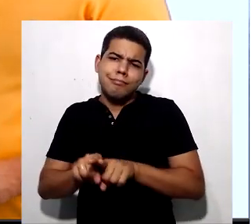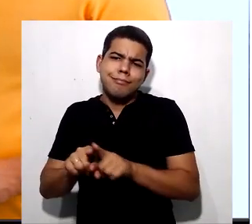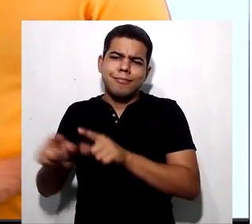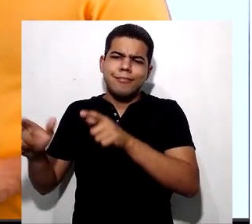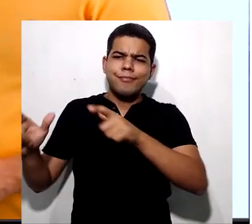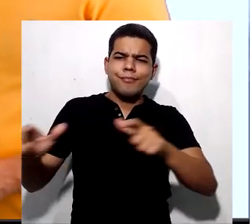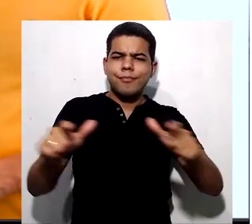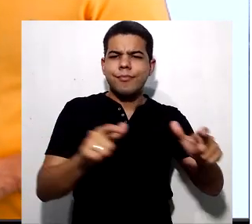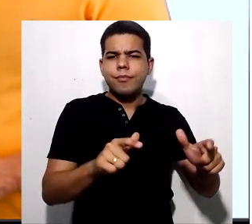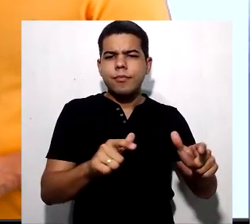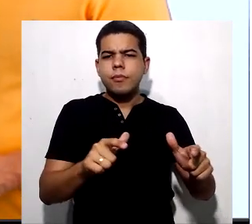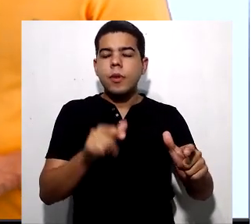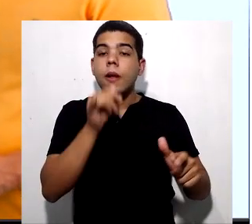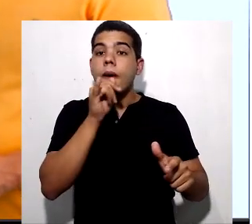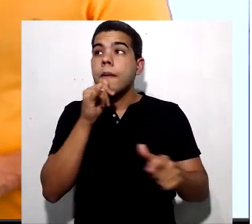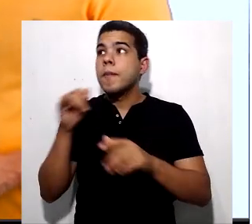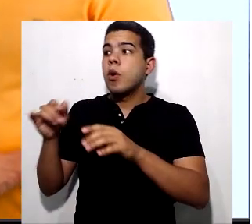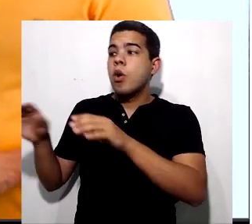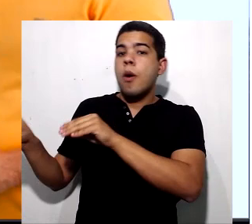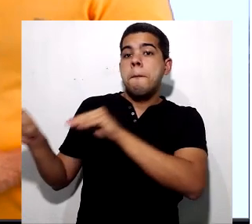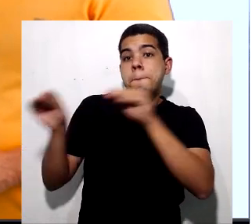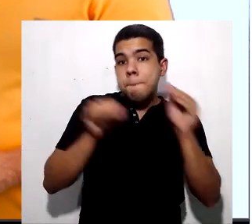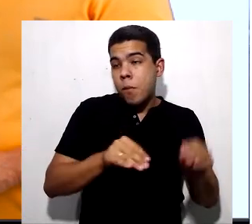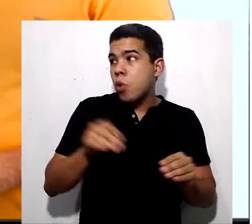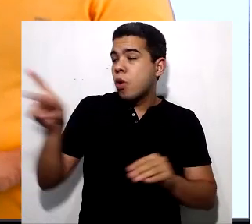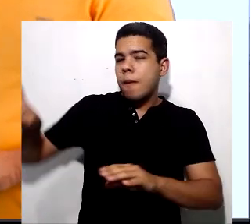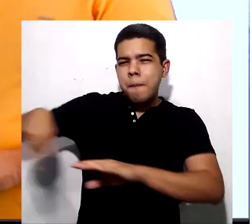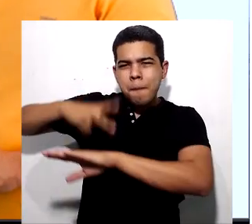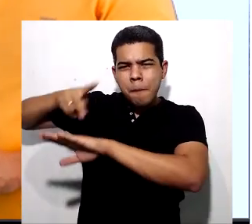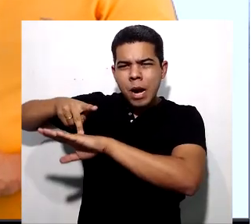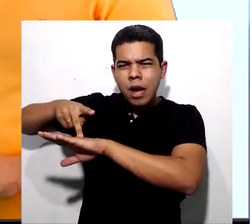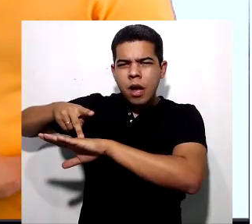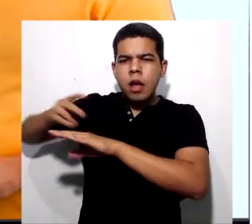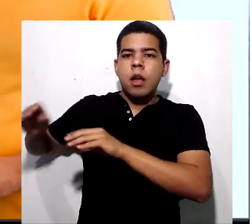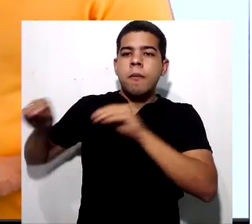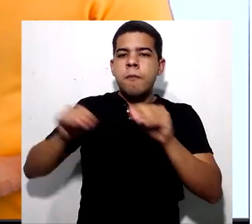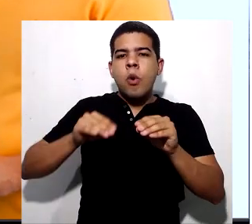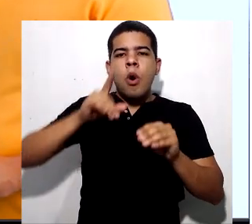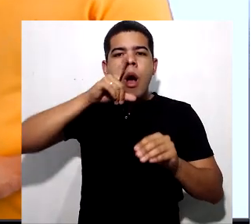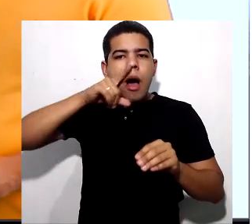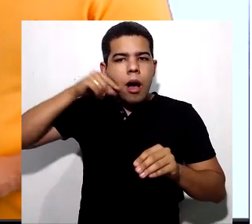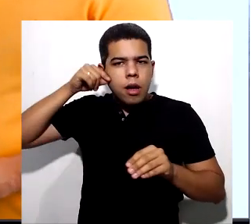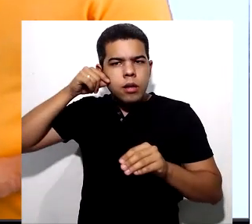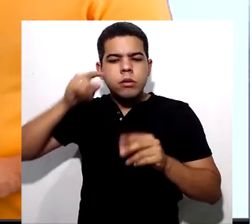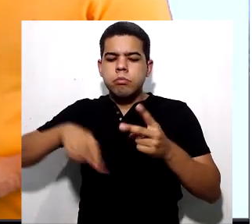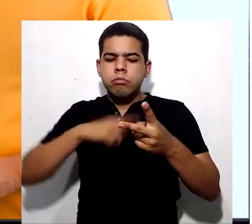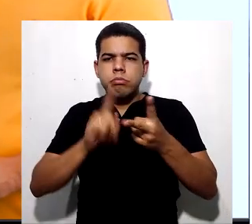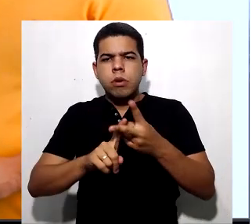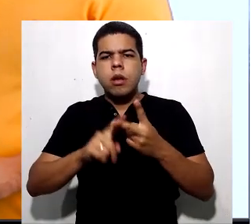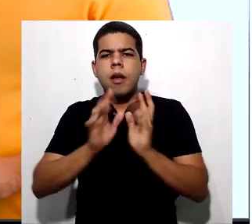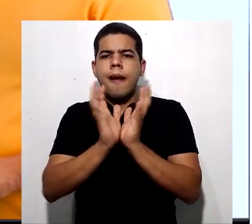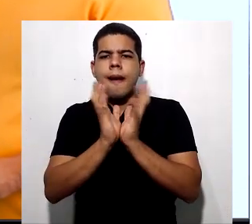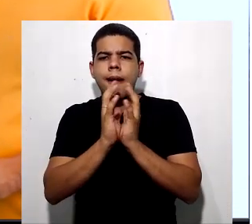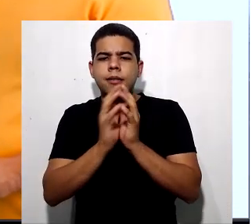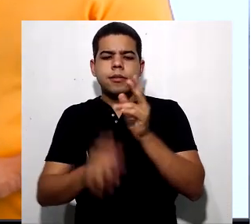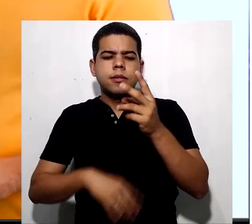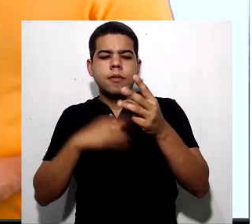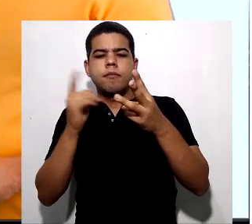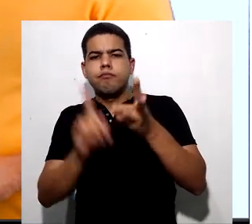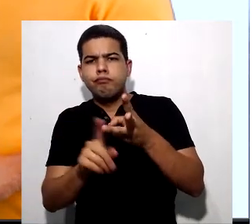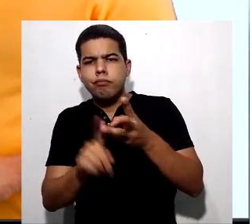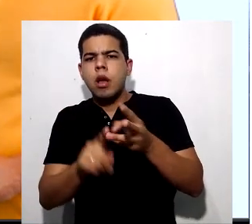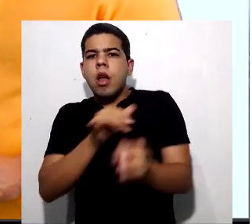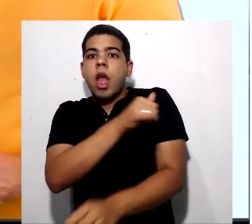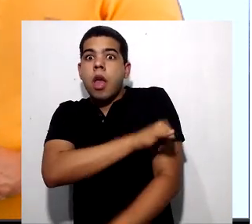Vejam só, ela vem de onde? Ela vem fugida, ela vem da Ucrânia, vai morar em Alagoas, Maceió, depois Recife, depois Rio de